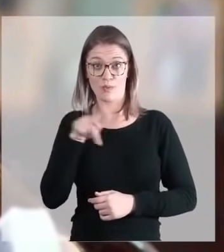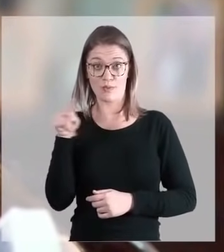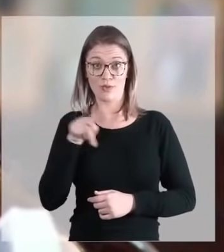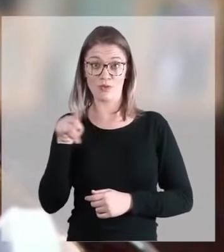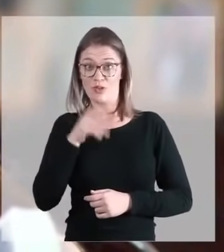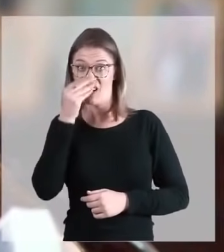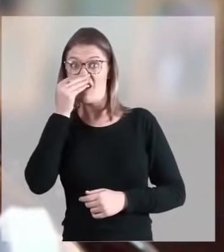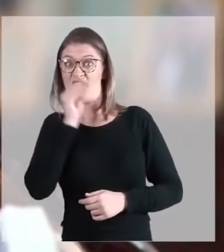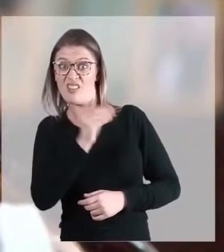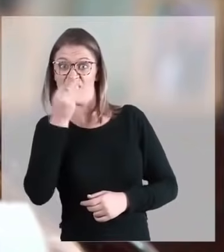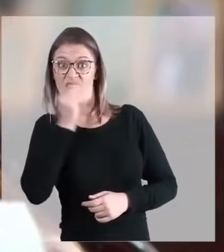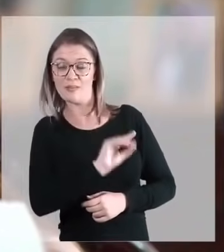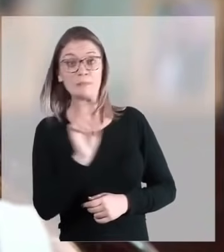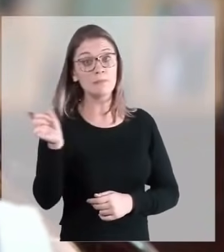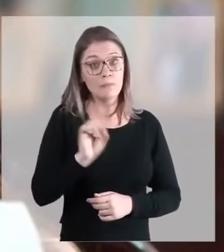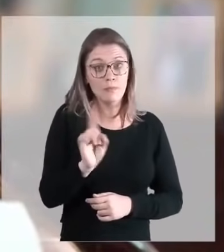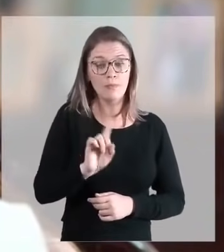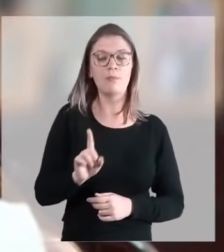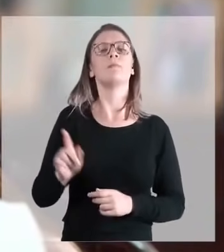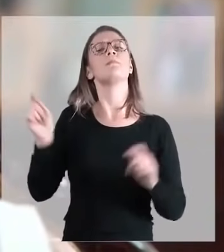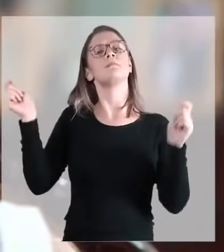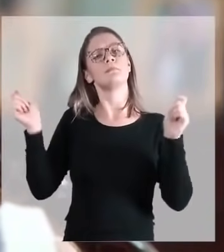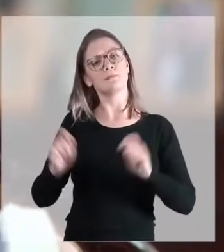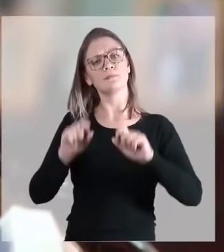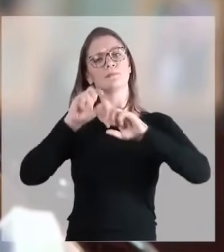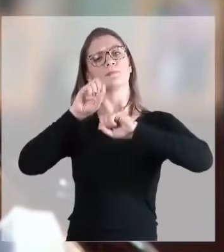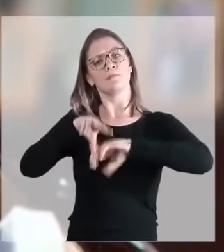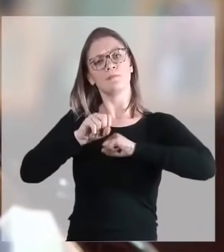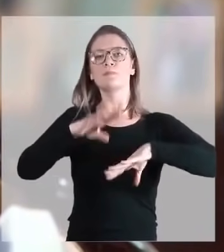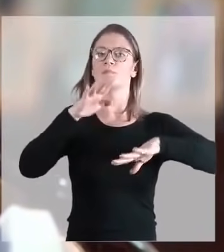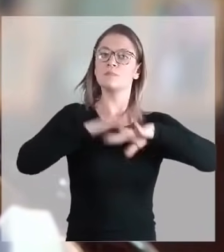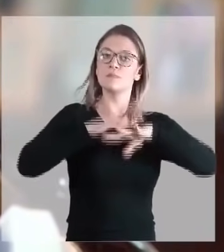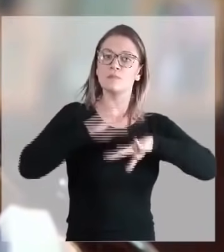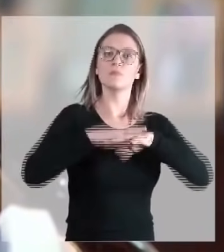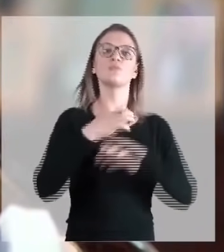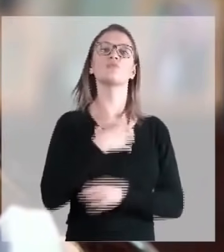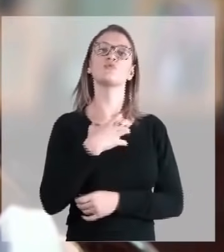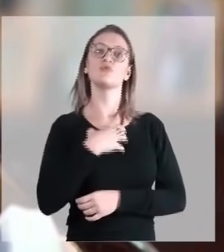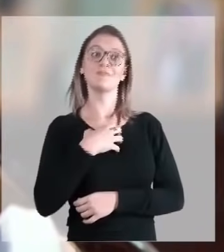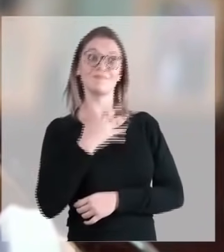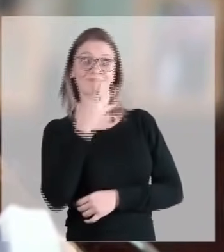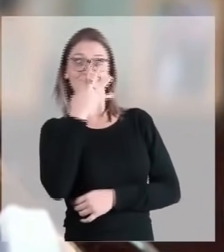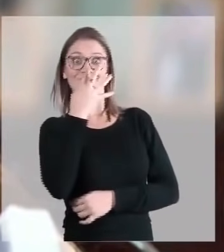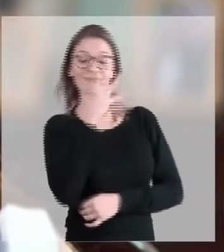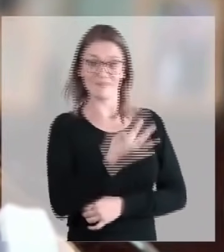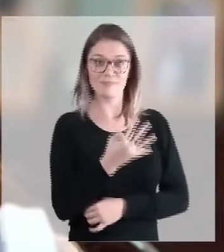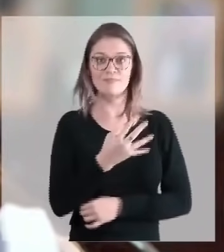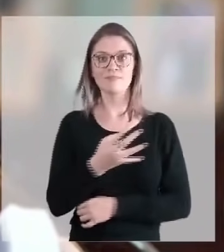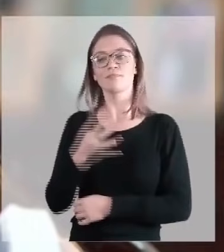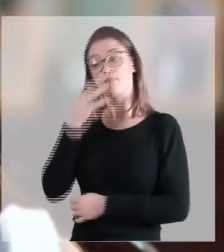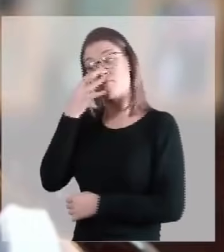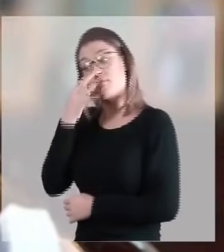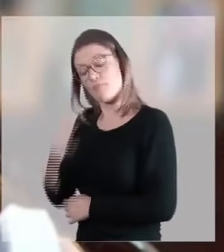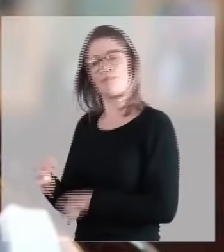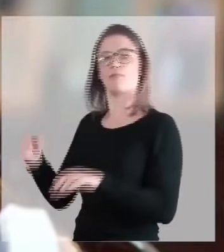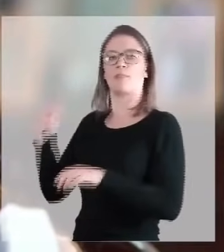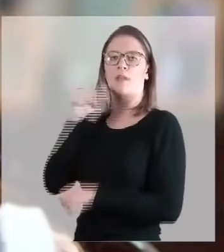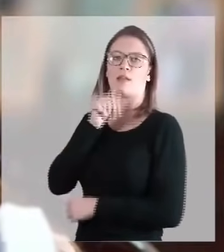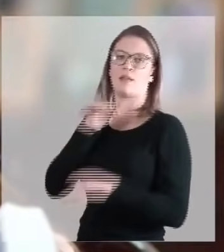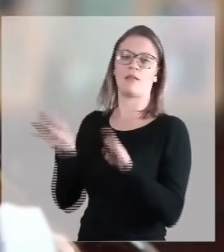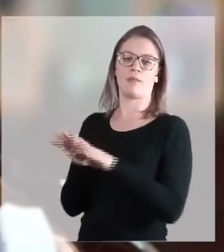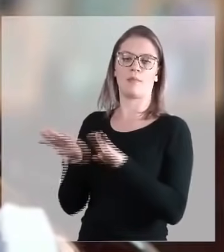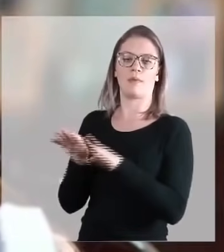as diferenças de gênero, seria possível ensinar matemática de uma forma atrativa para meninas, o que faria com que